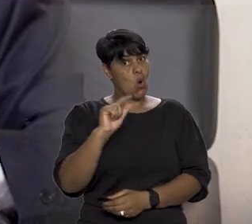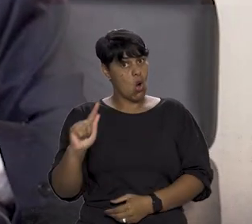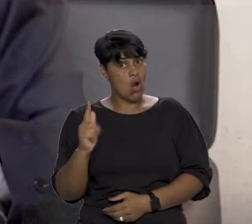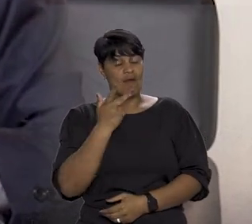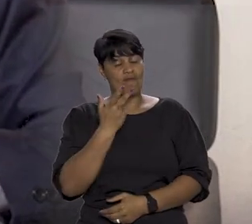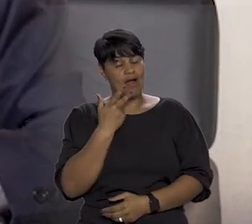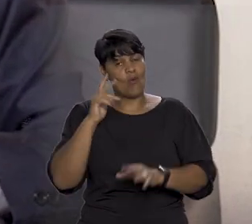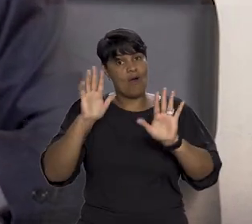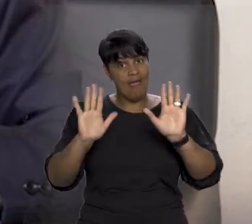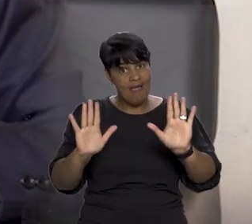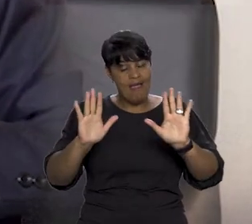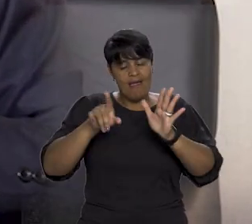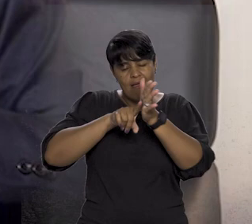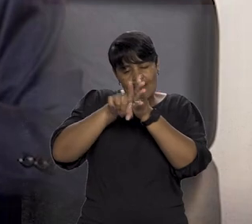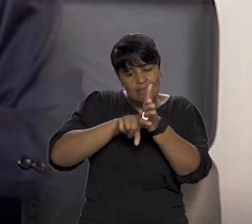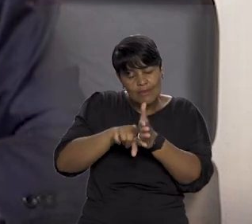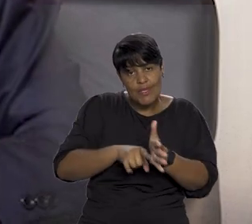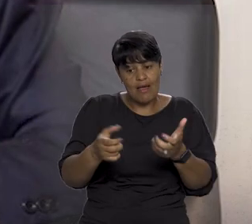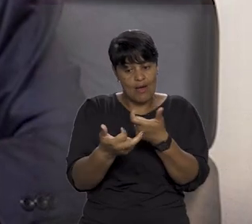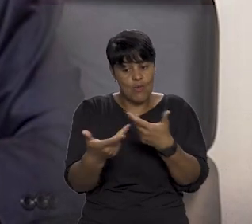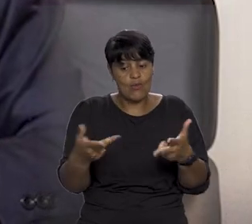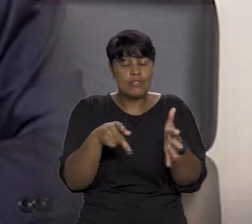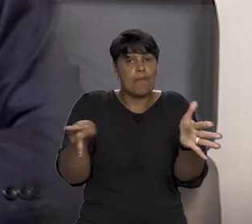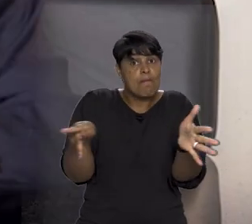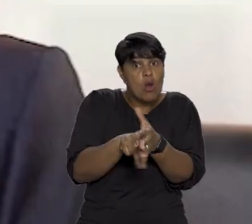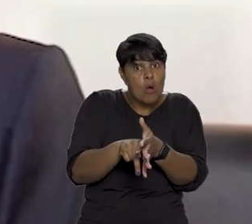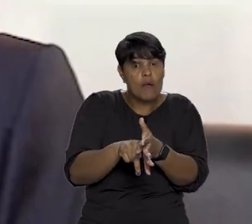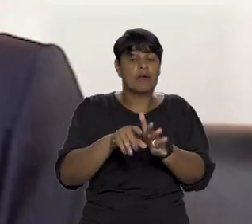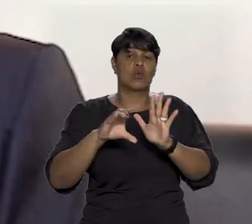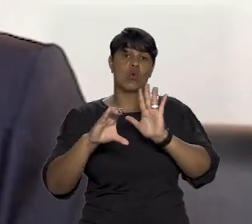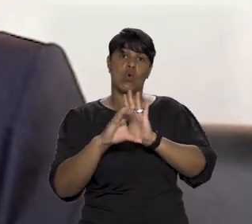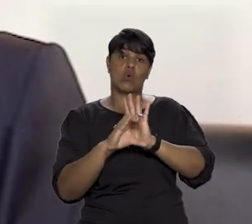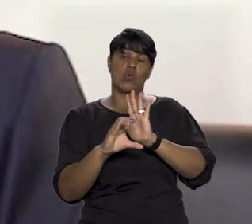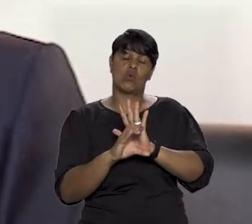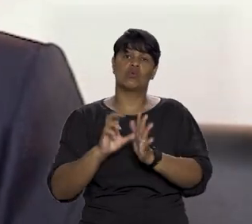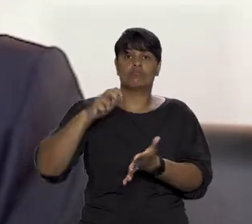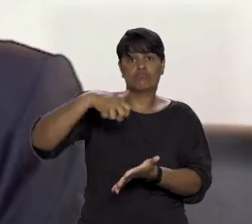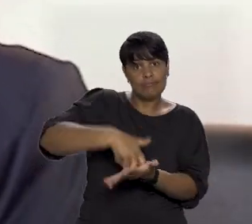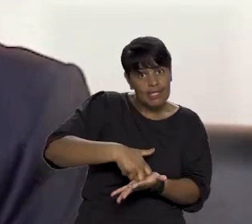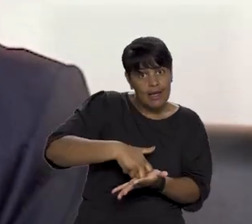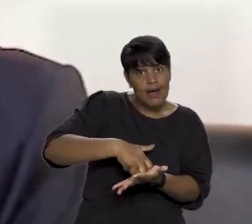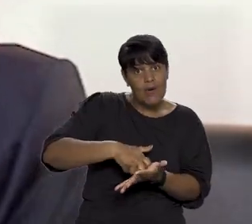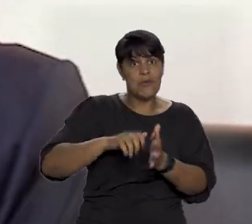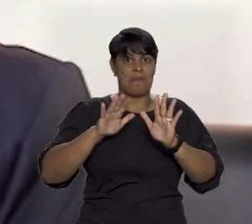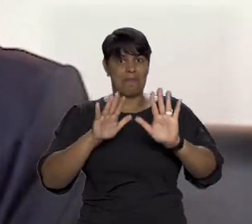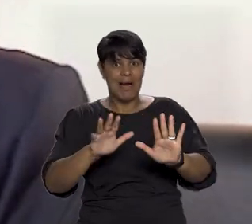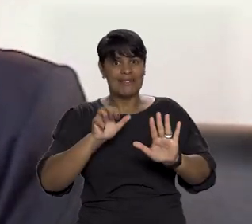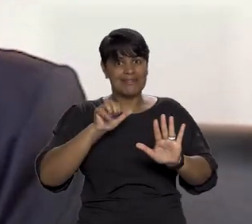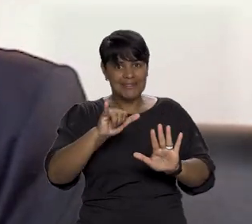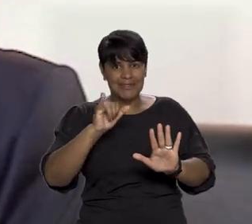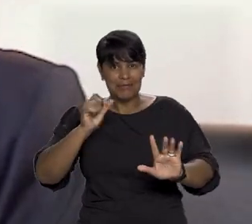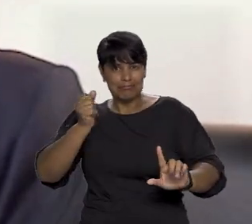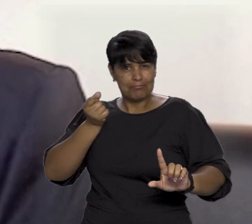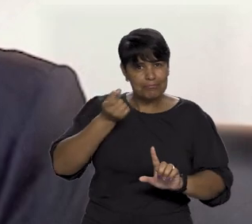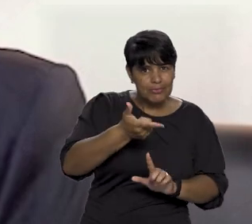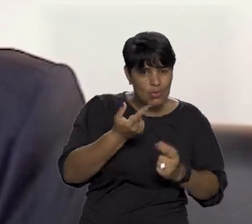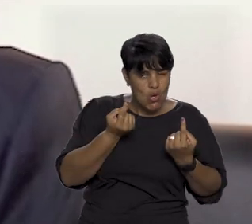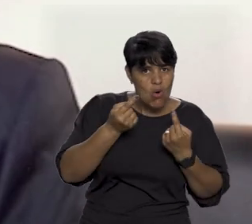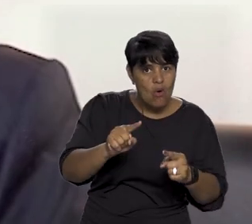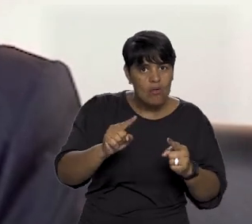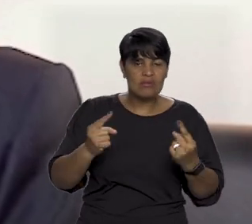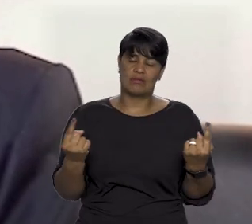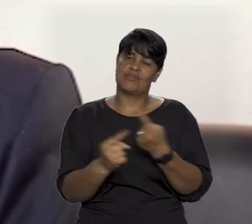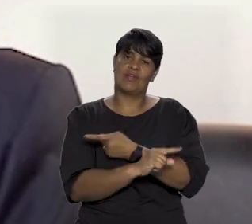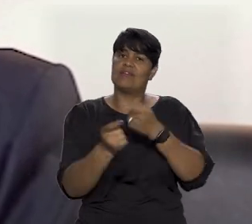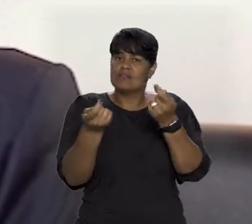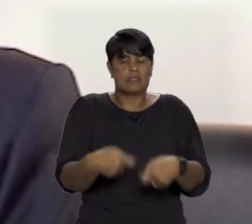diz respeito a exame de artigos do Código de Processo Penal que mesmo que fossem violados seria apenas de forma indireta o que não